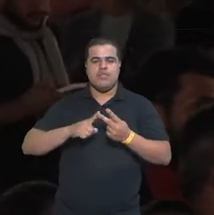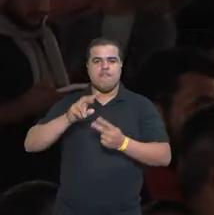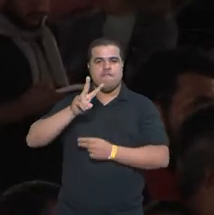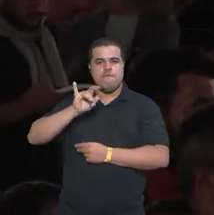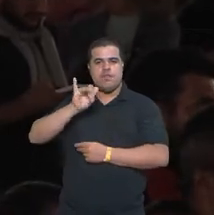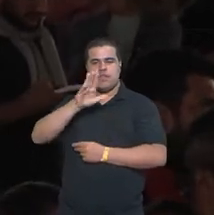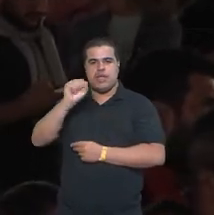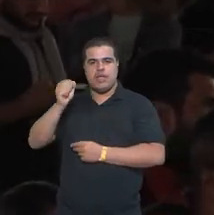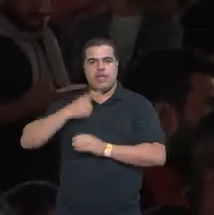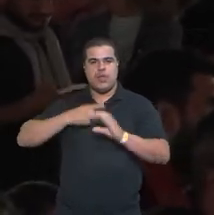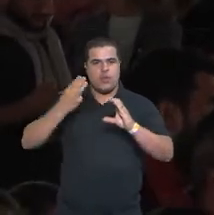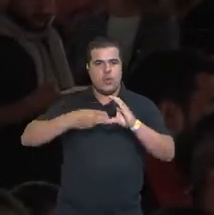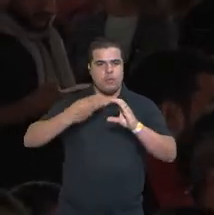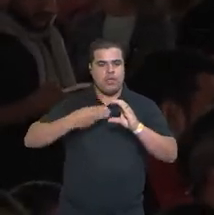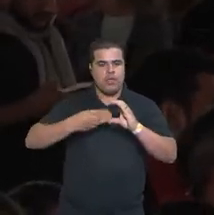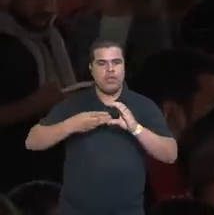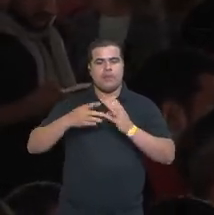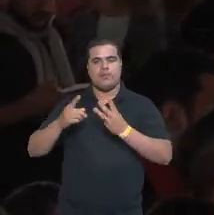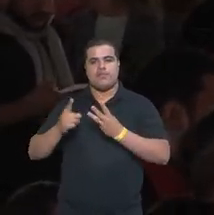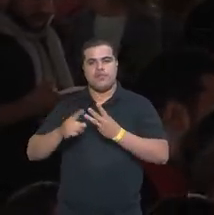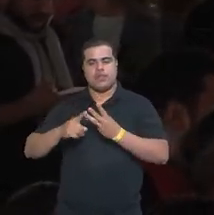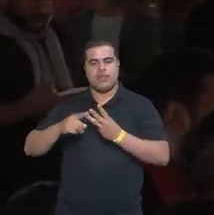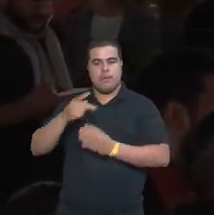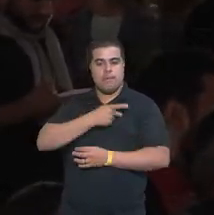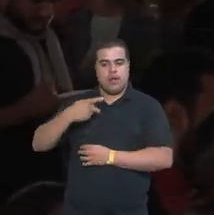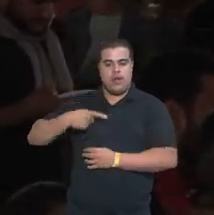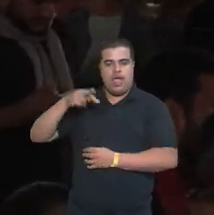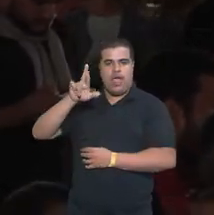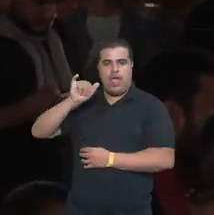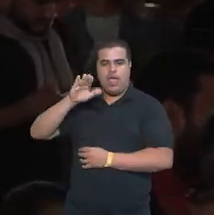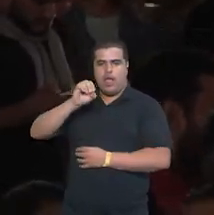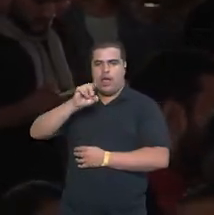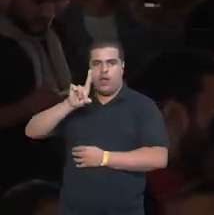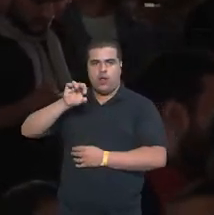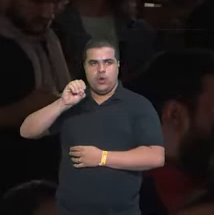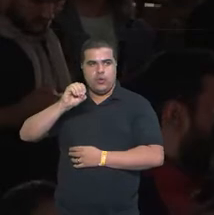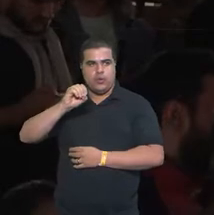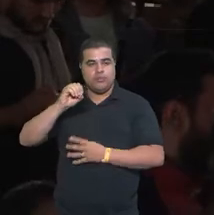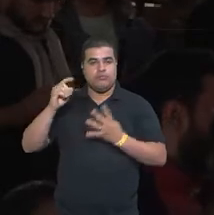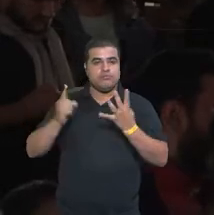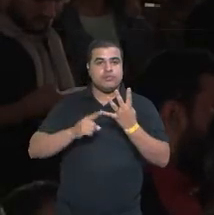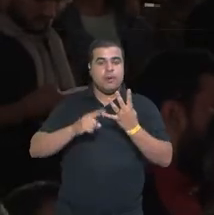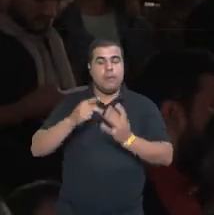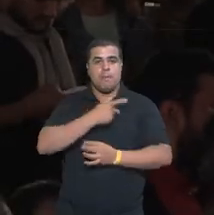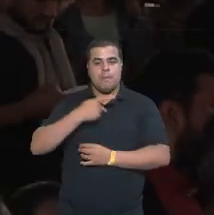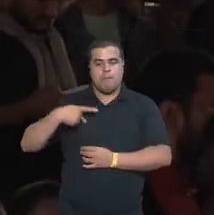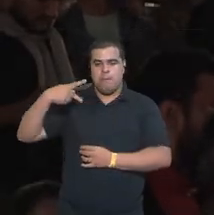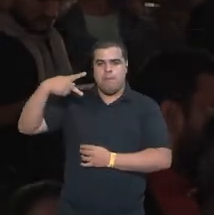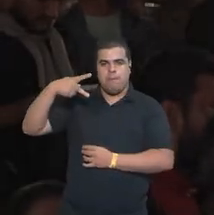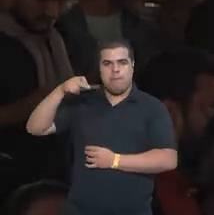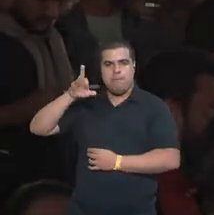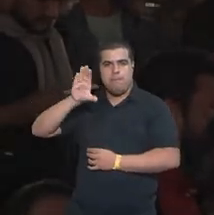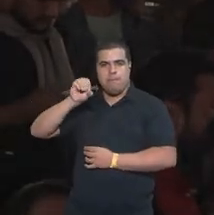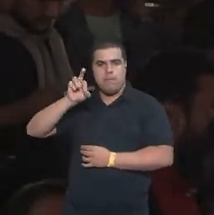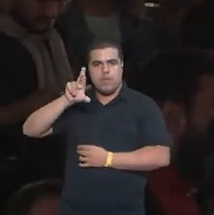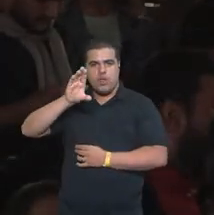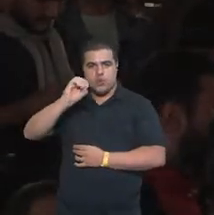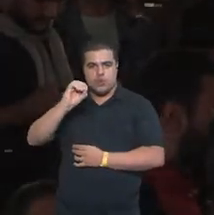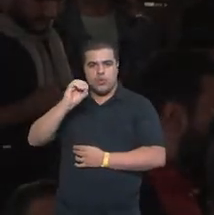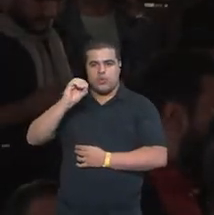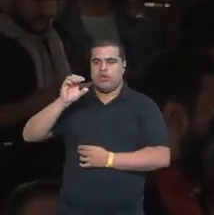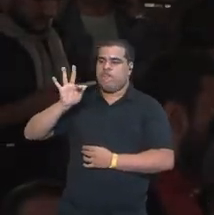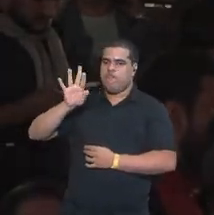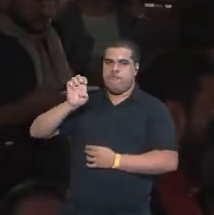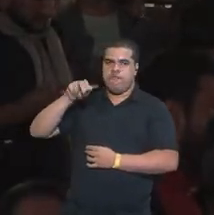de Cupira pastor Reinaldo Carlos um abraço Pastor Pedro do fenasp talvez da gente tô mandando